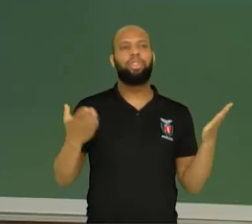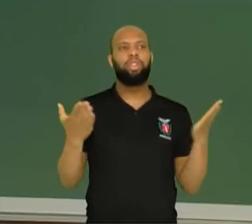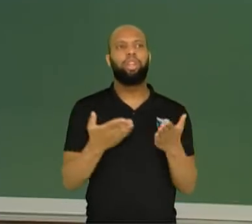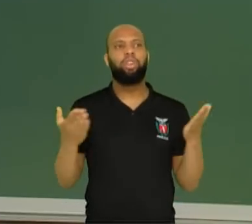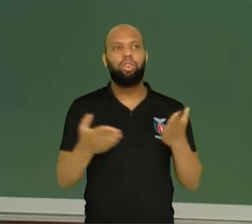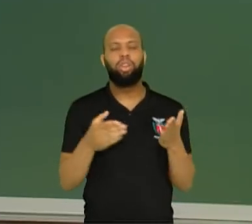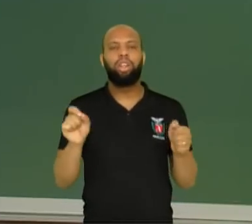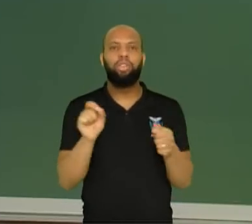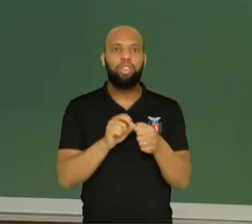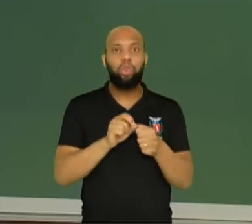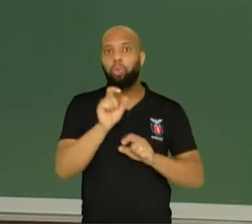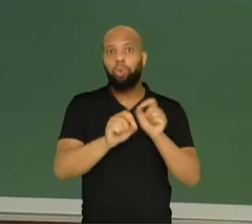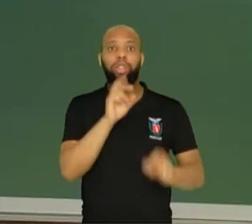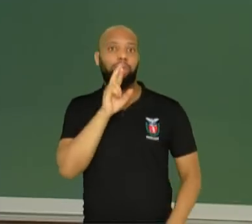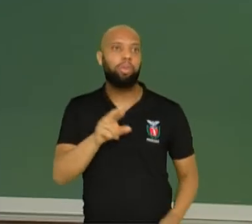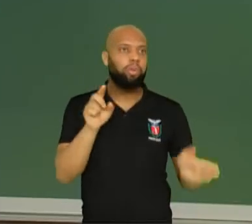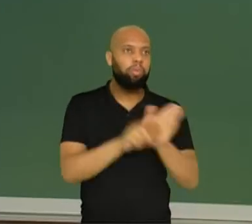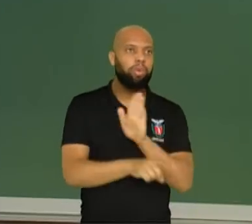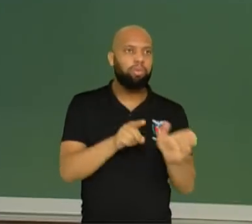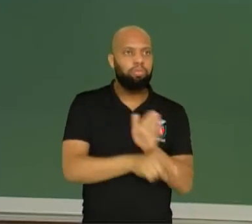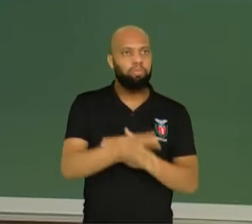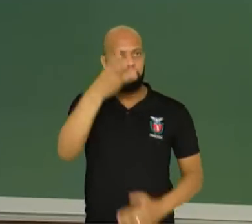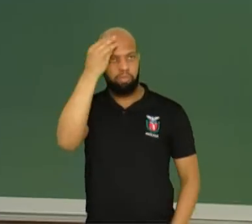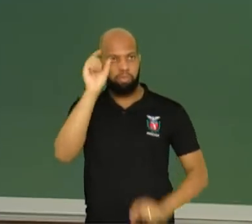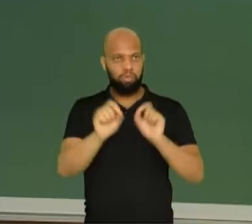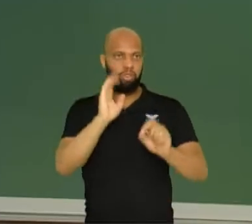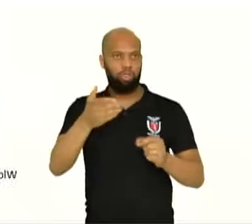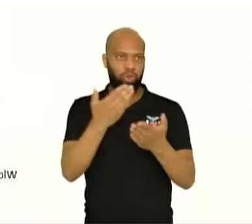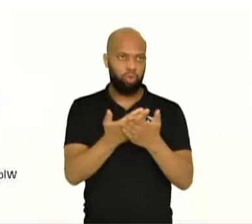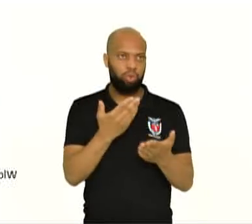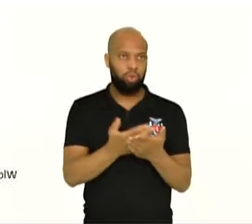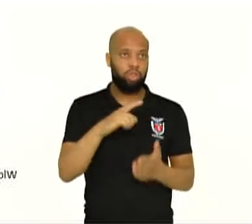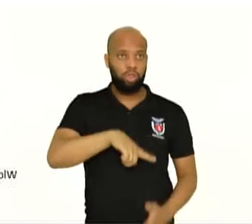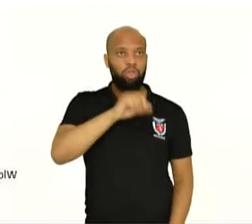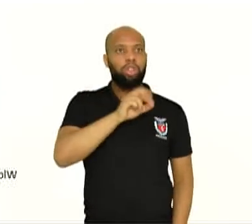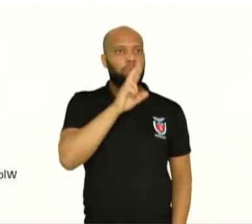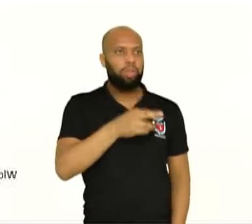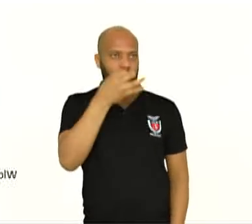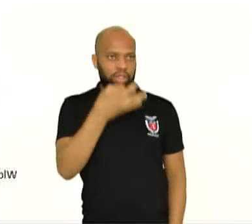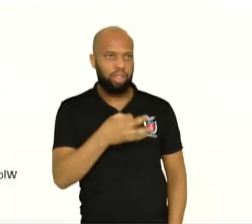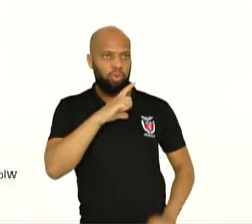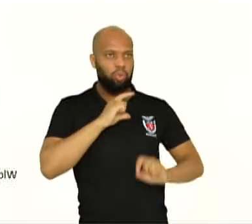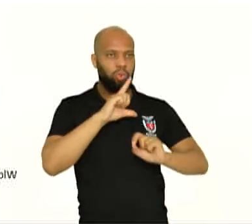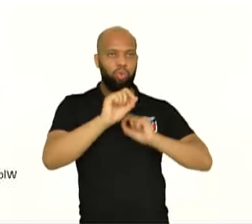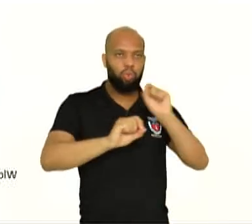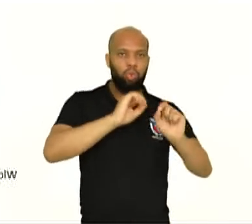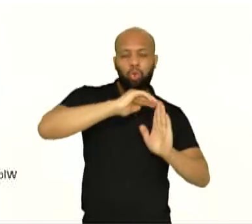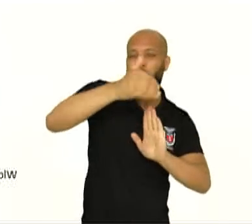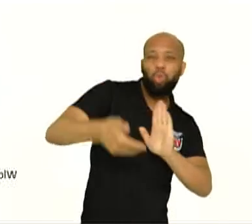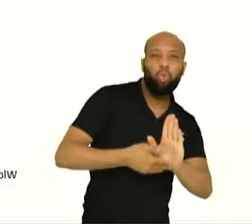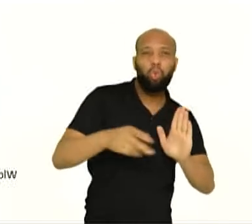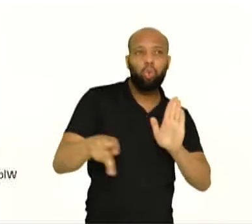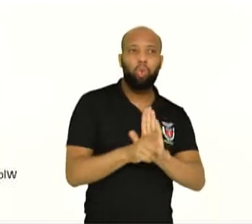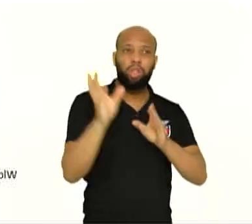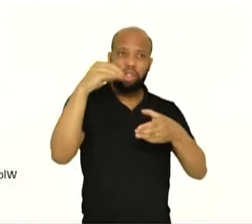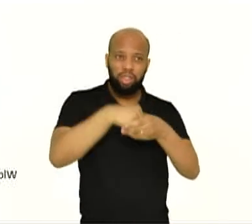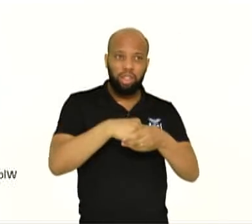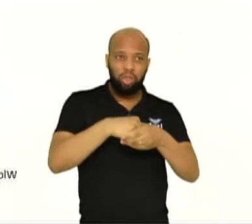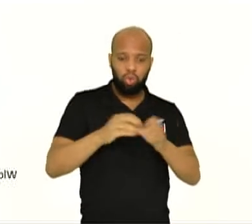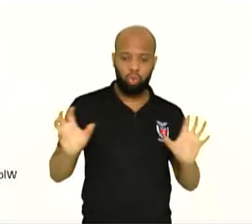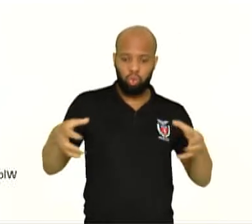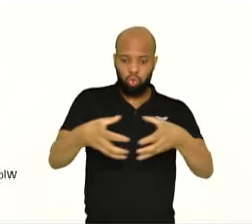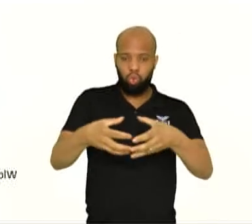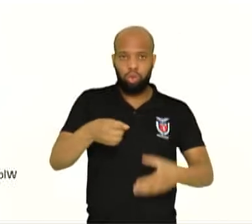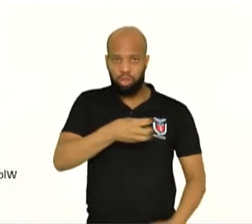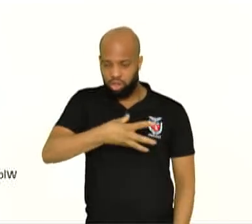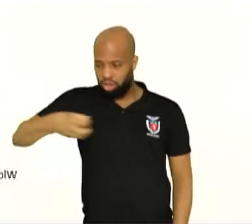Vamos fazer um quiz para fixar tudo isso que eu já te contei. Marque a alternativa em que todos os animais são incluídos no filo dos